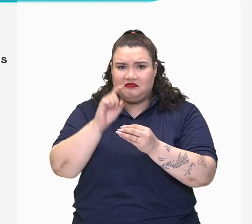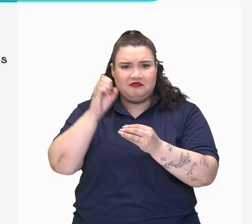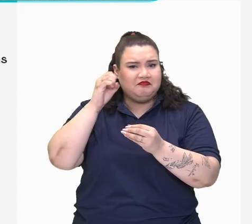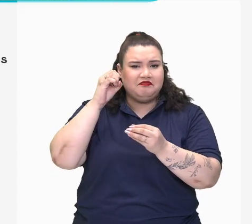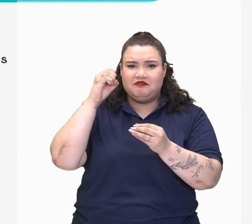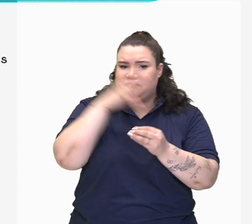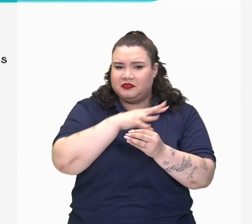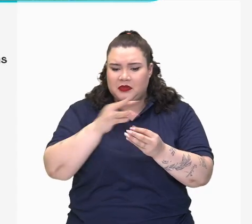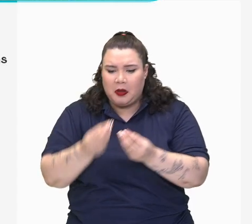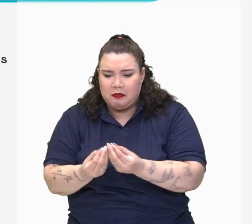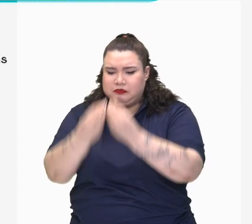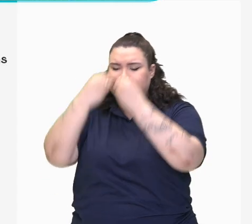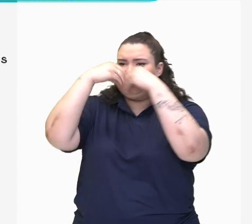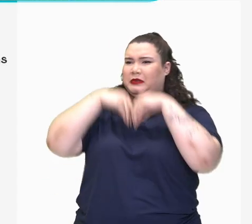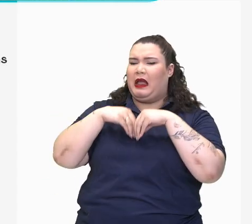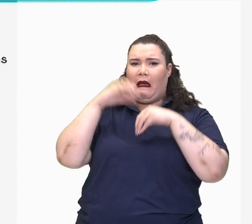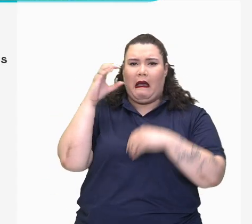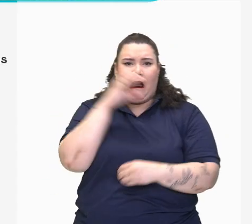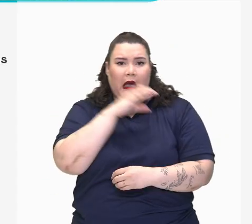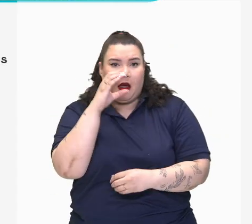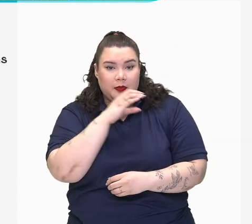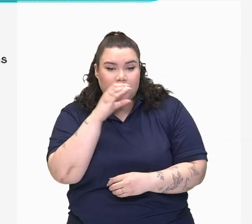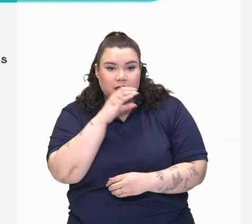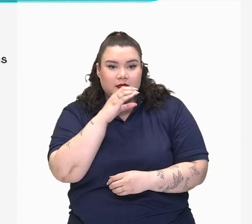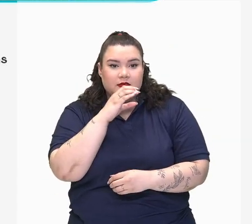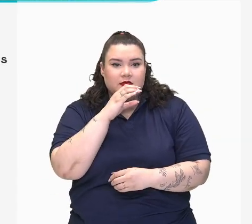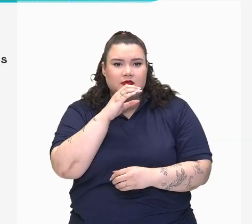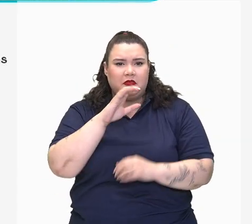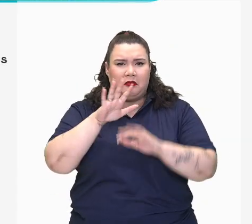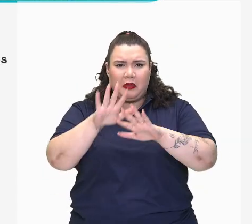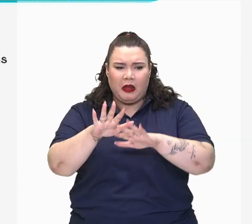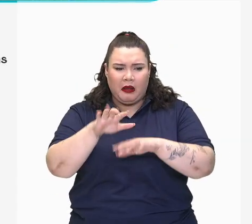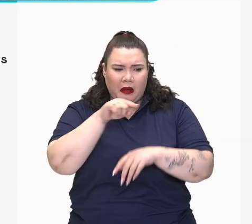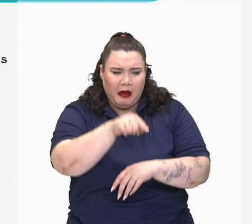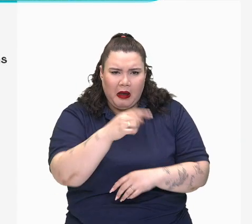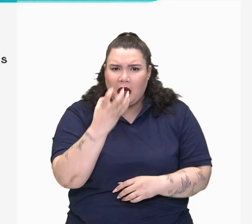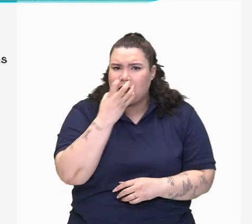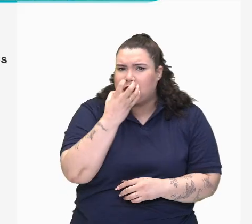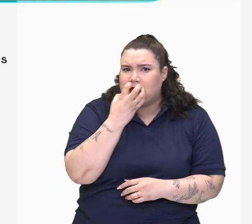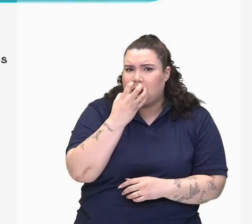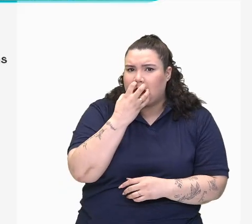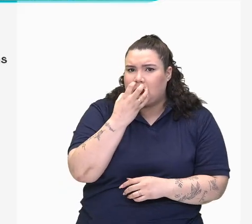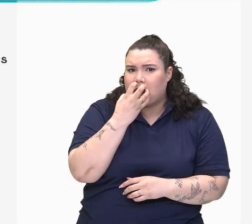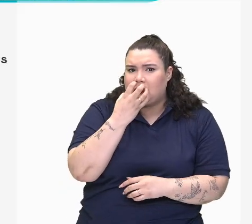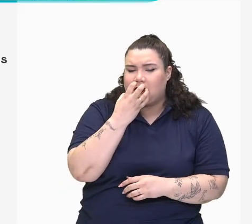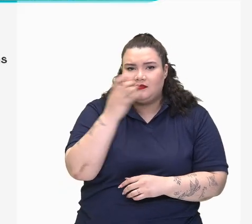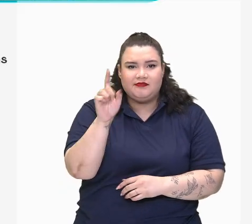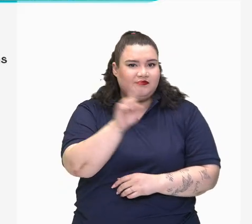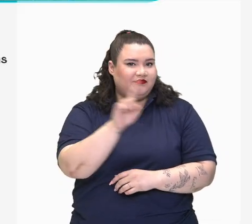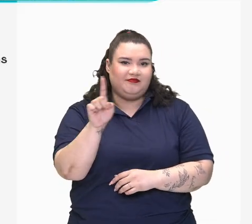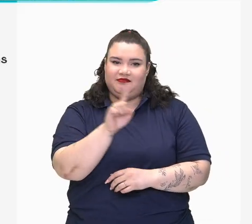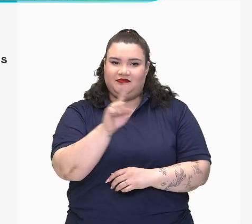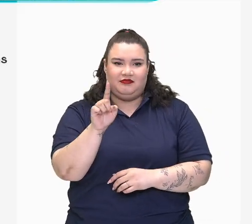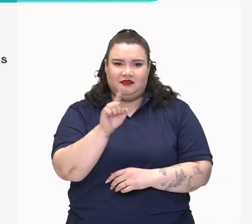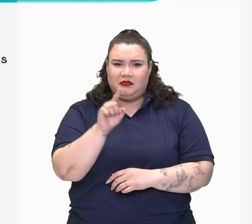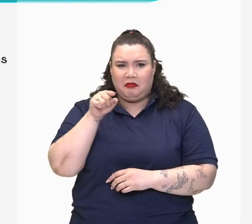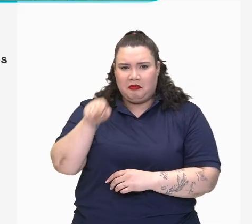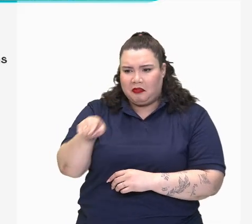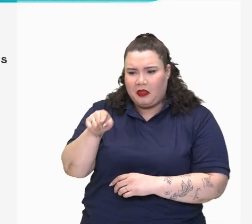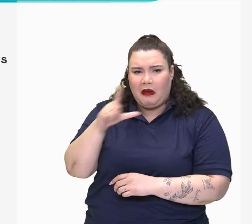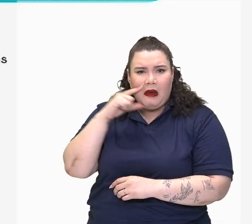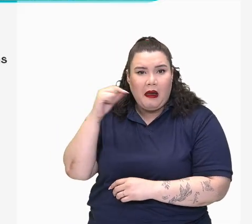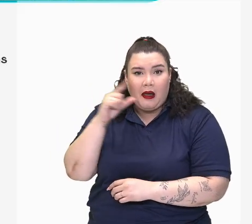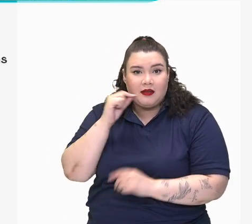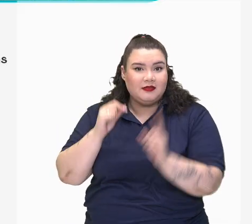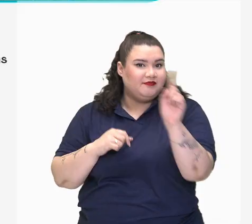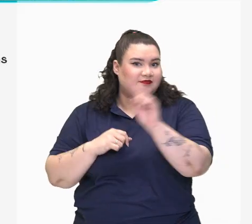cheirava, engolia com voracidade. O bicho não era um cão, não era